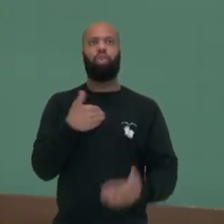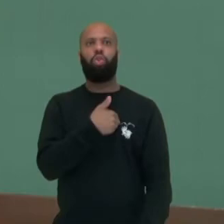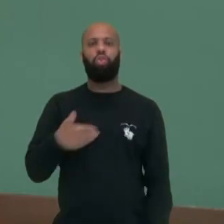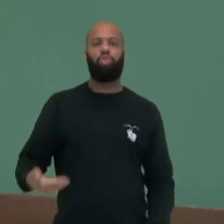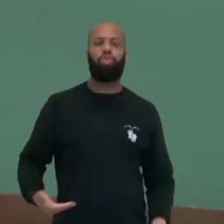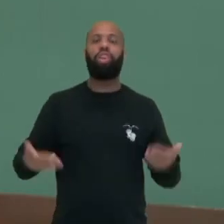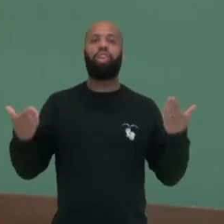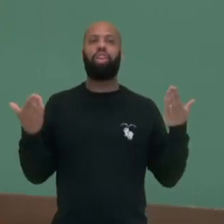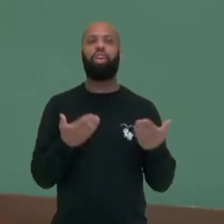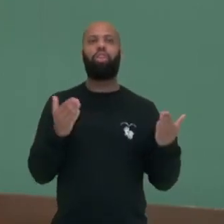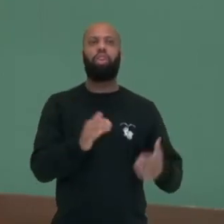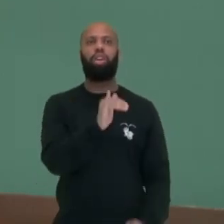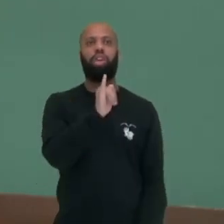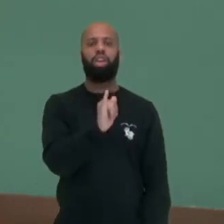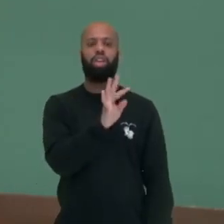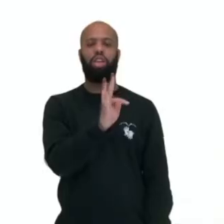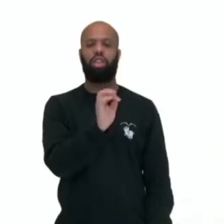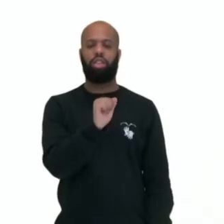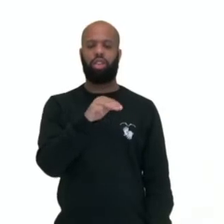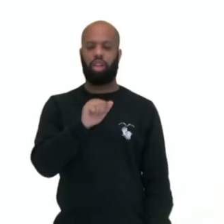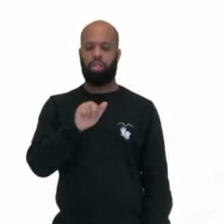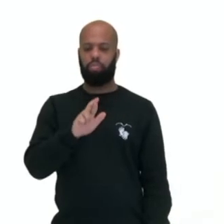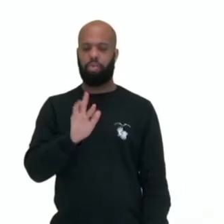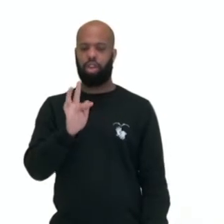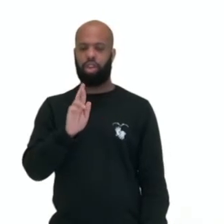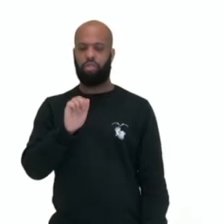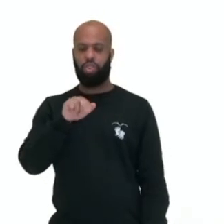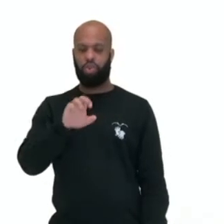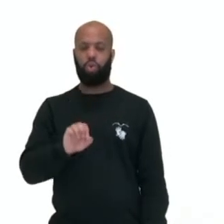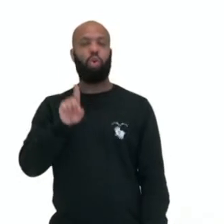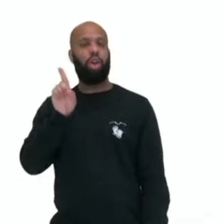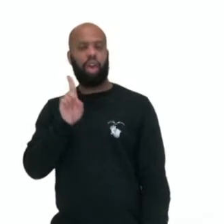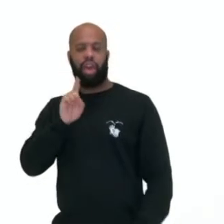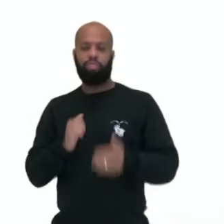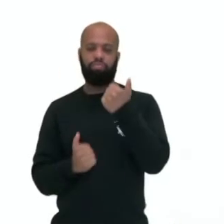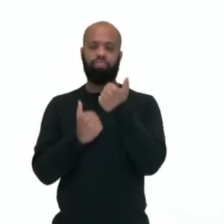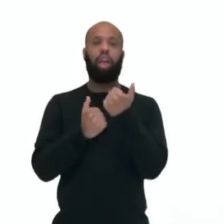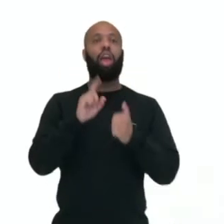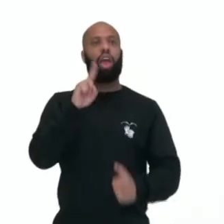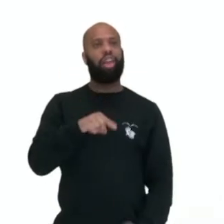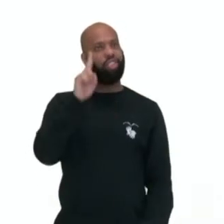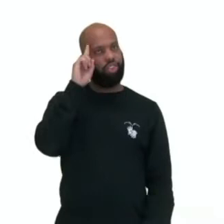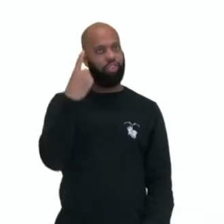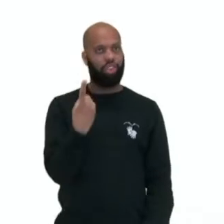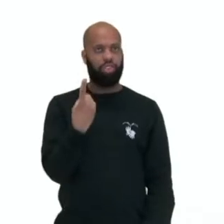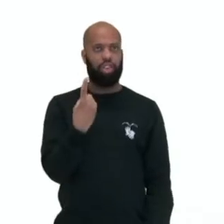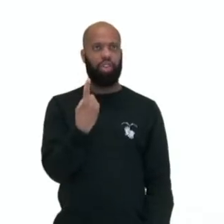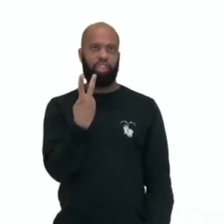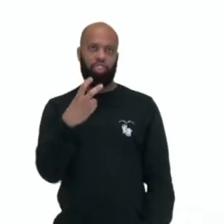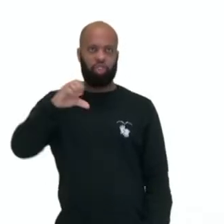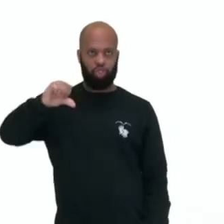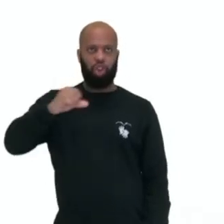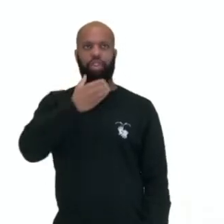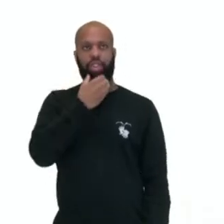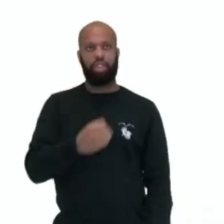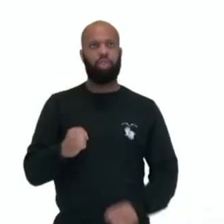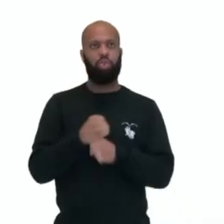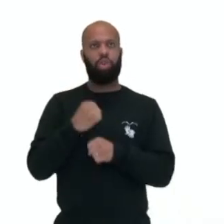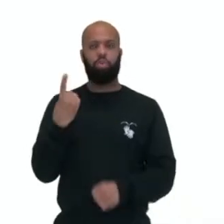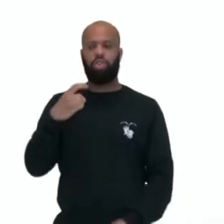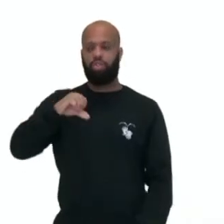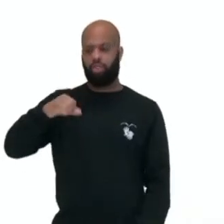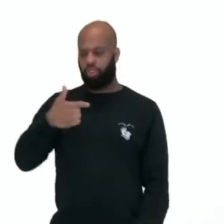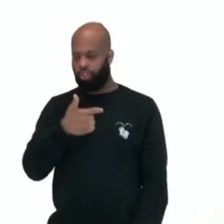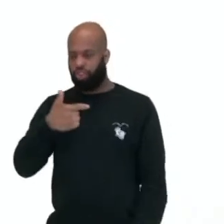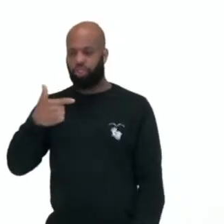Governo Itamar Franco. Empossado definitivamente em 29 de dezembro de 1992 como presidente, depois